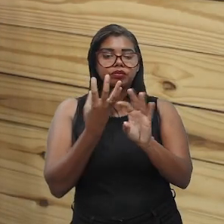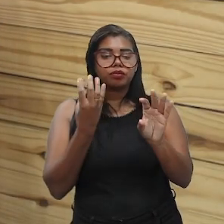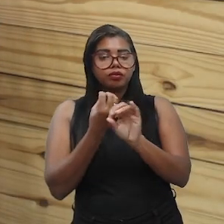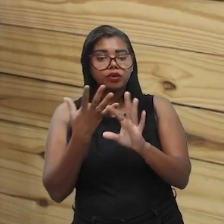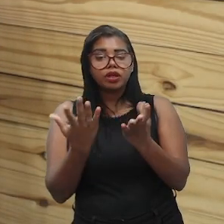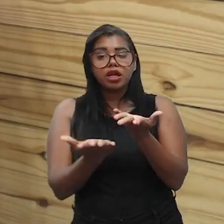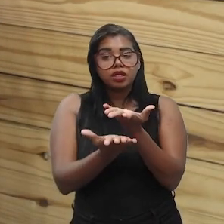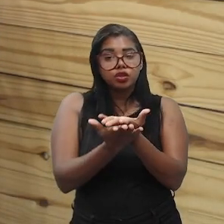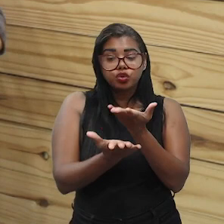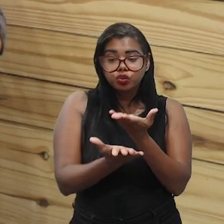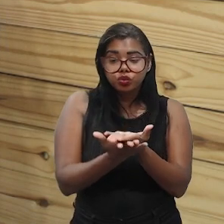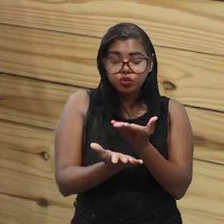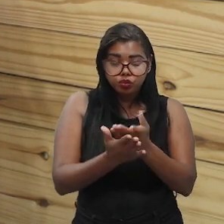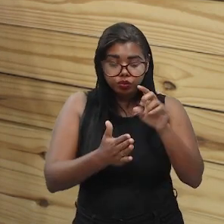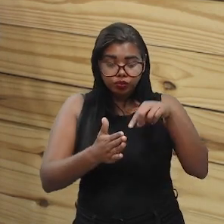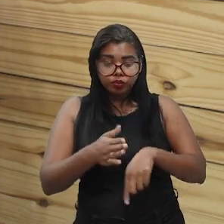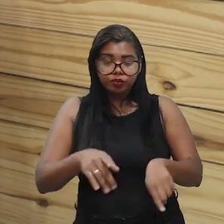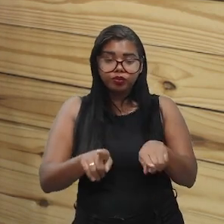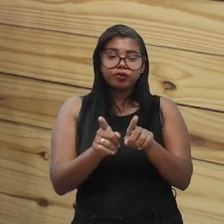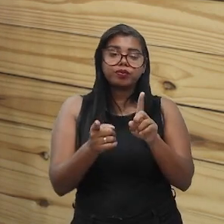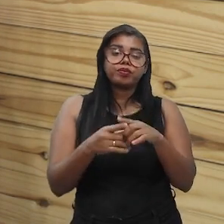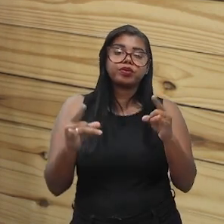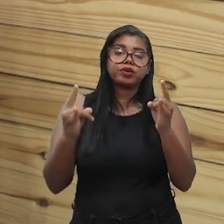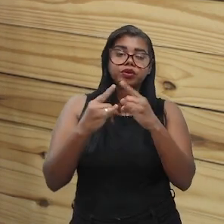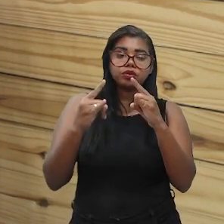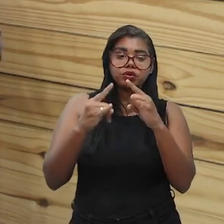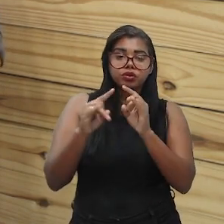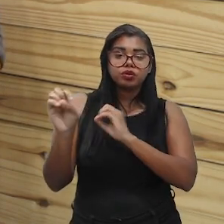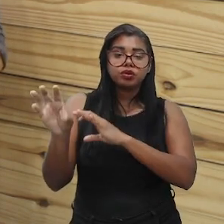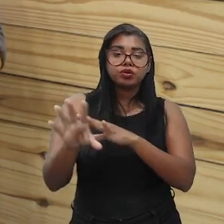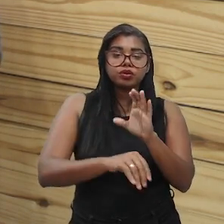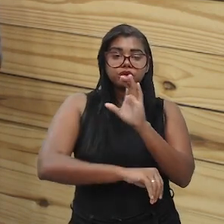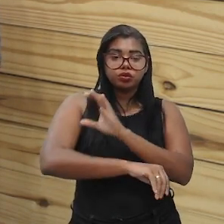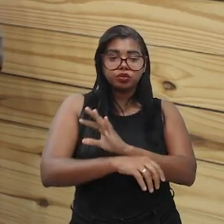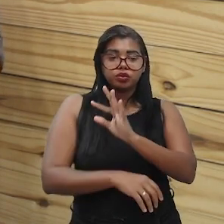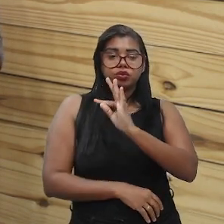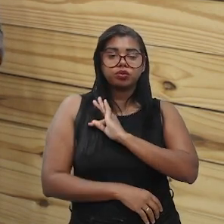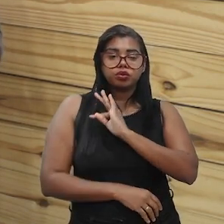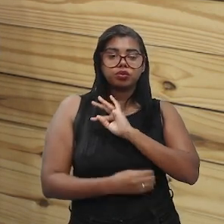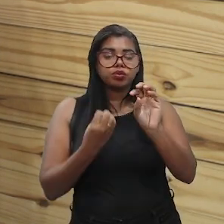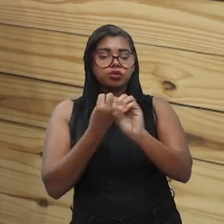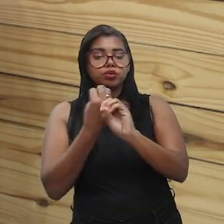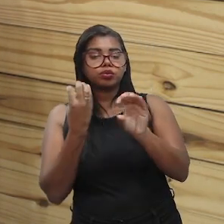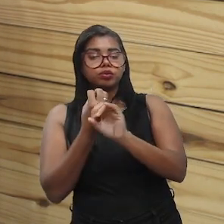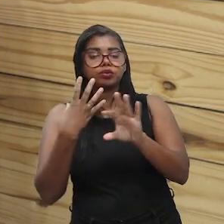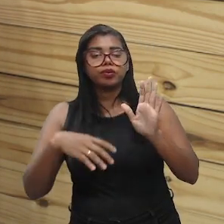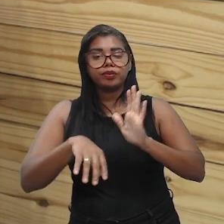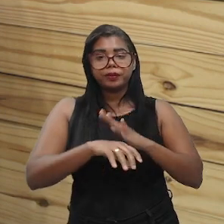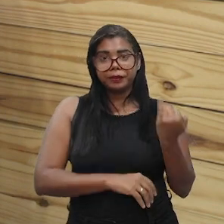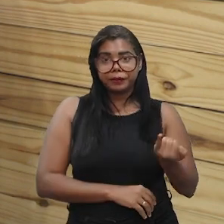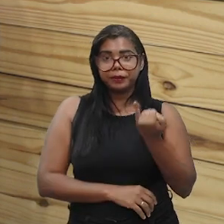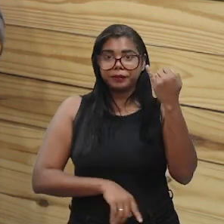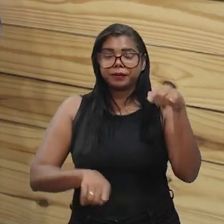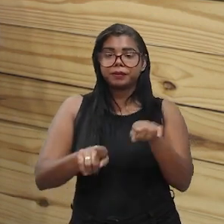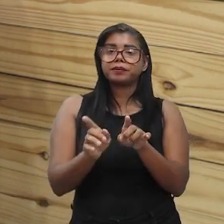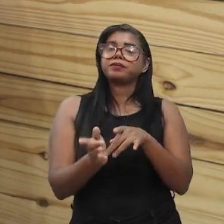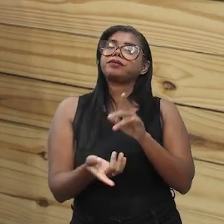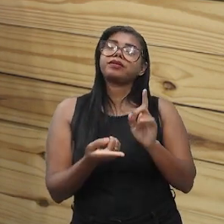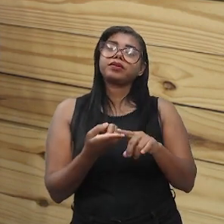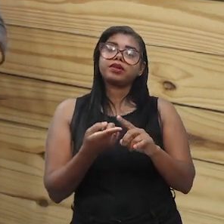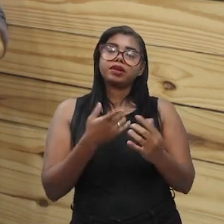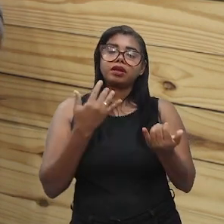estudando. Está vinculado à instituição de ensino, ao nosso curso aqui no estado, do EAD. Então é muito importante isso, mas também